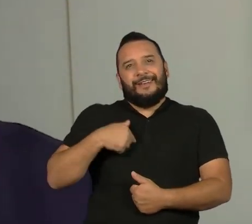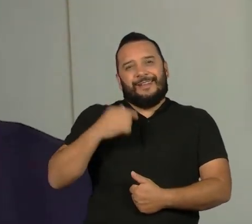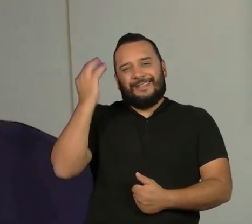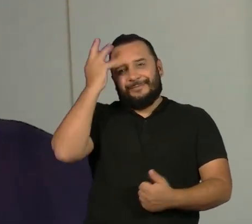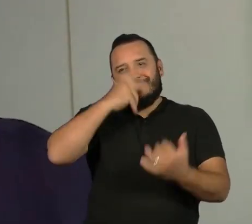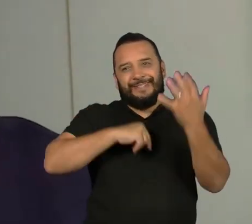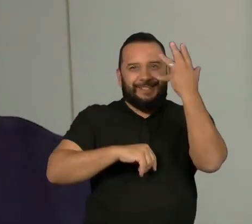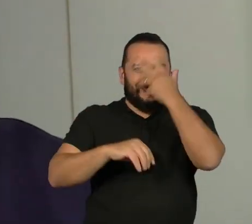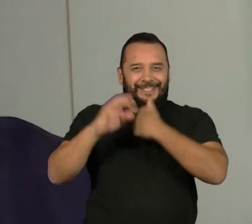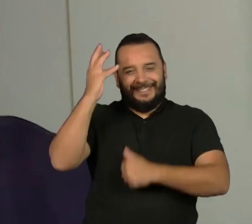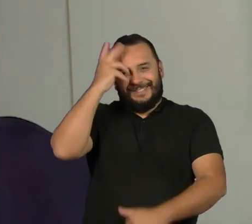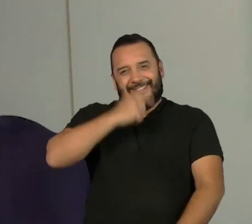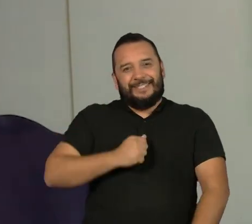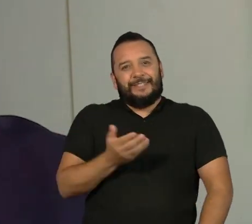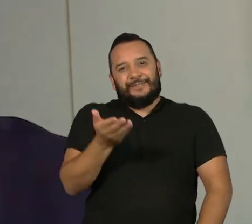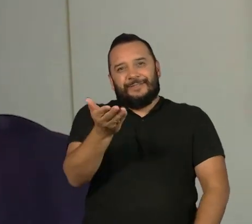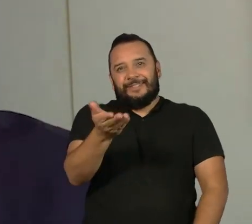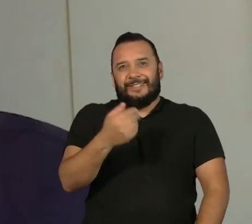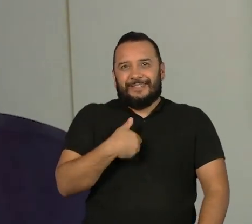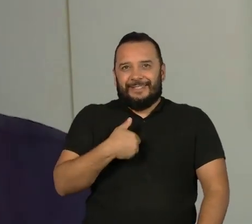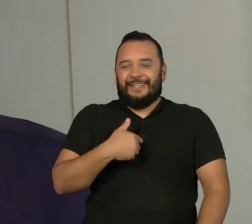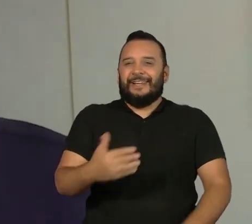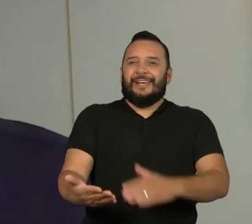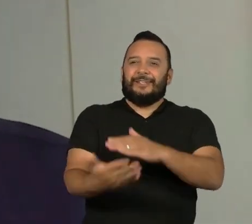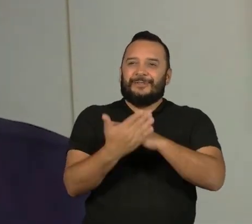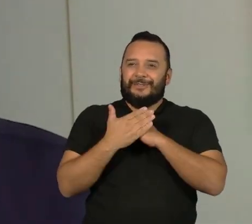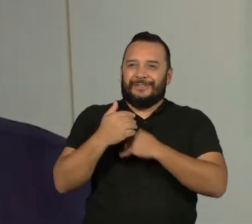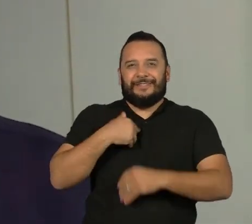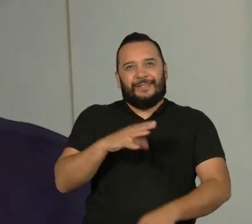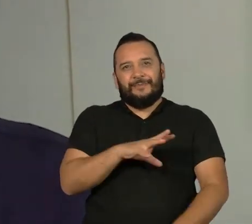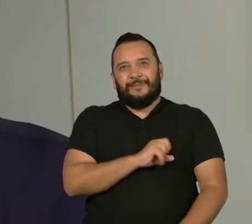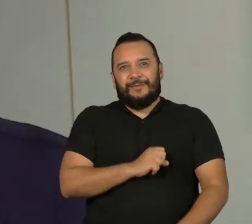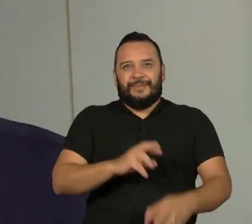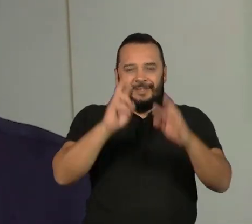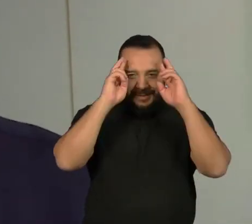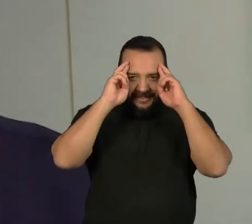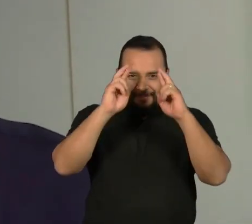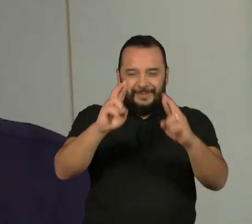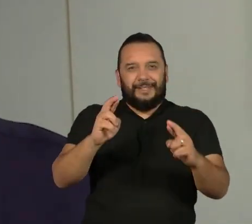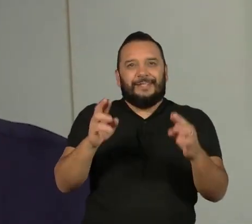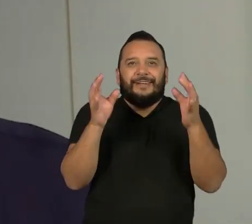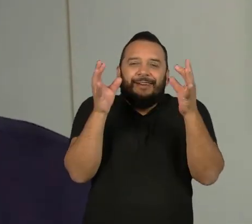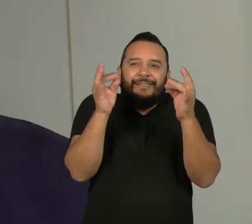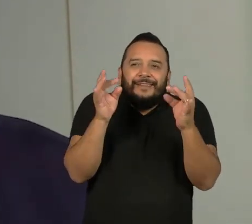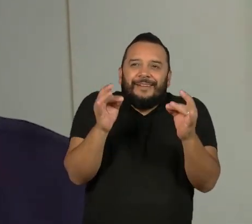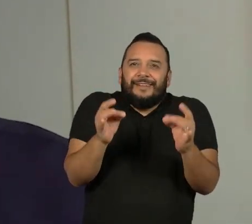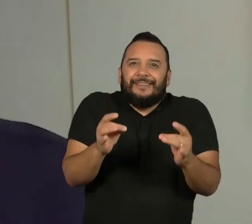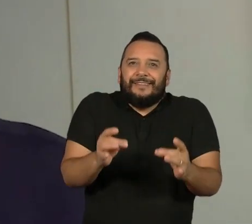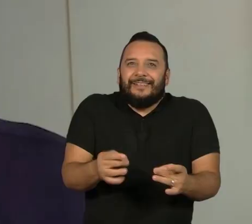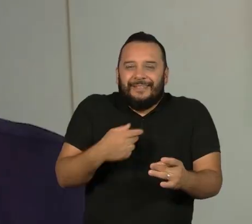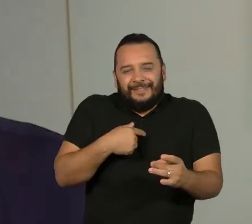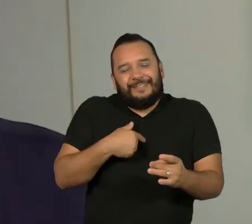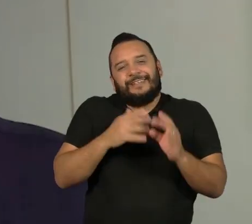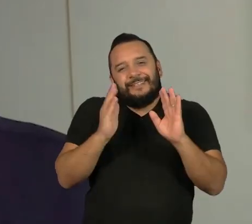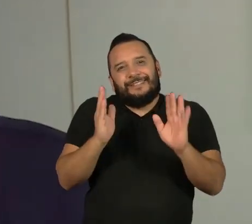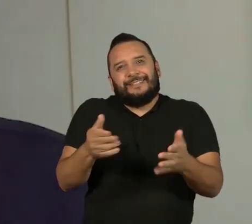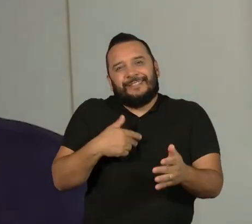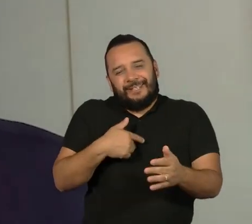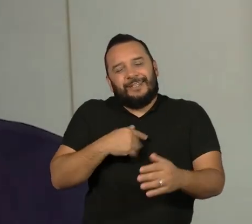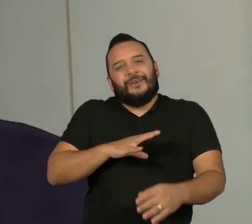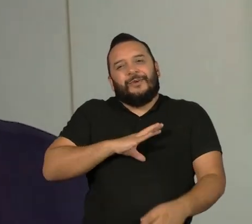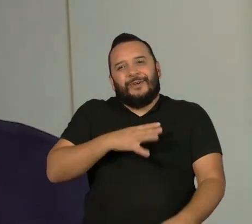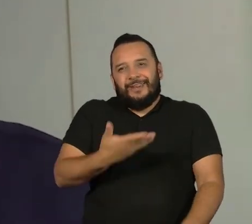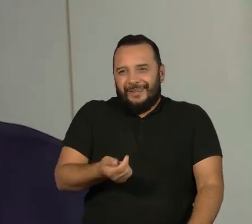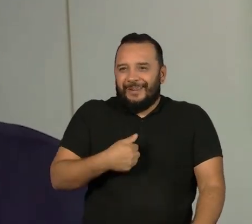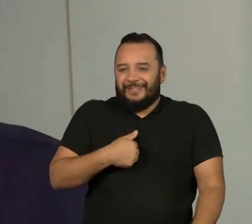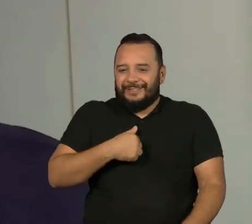beleza. Você é um sopro para mim de amor, de respeito, de delicadeza, de grandeza, de coragem,